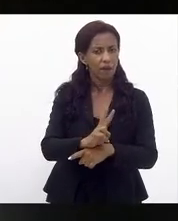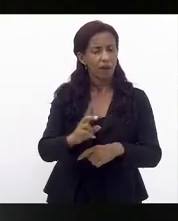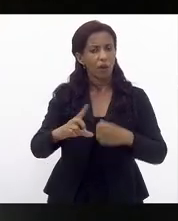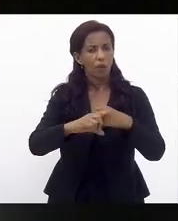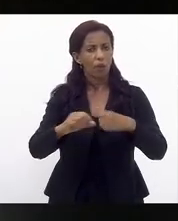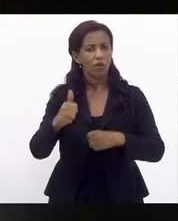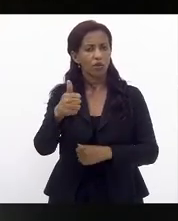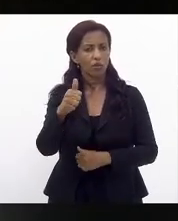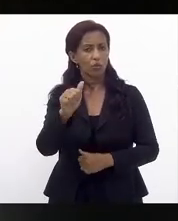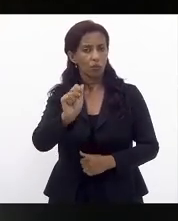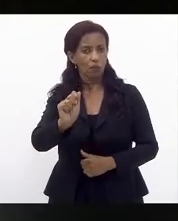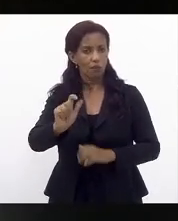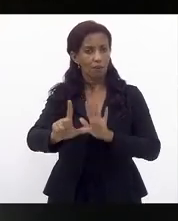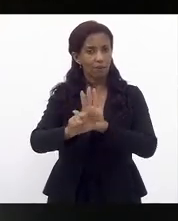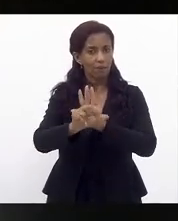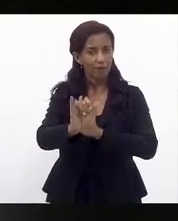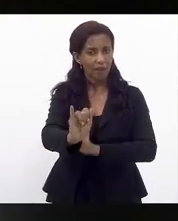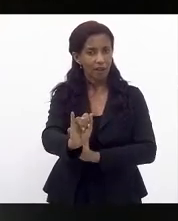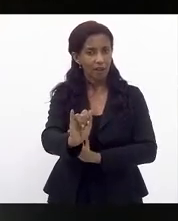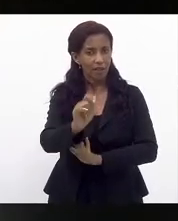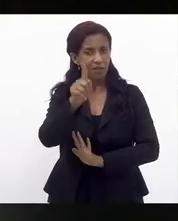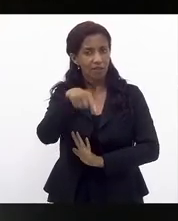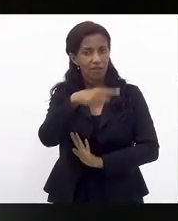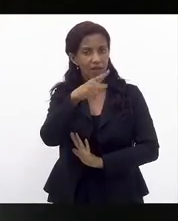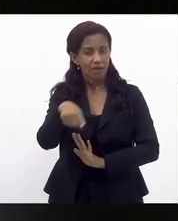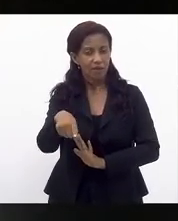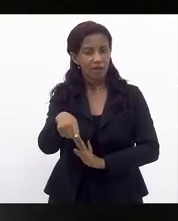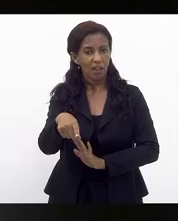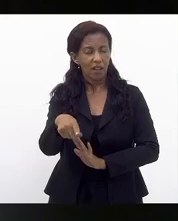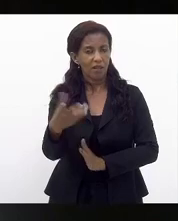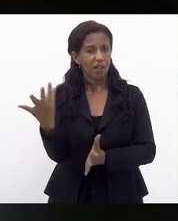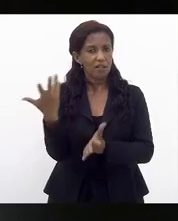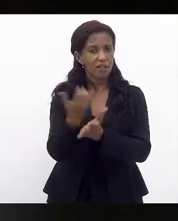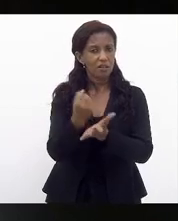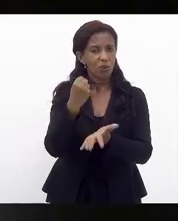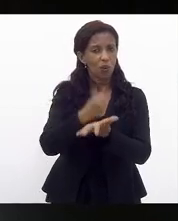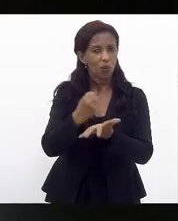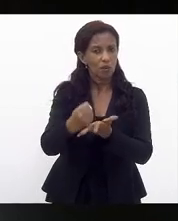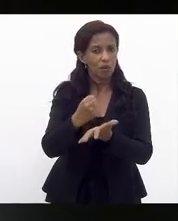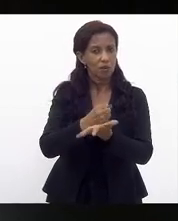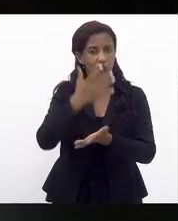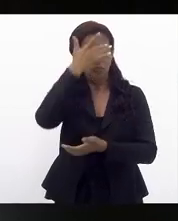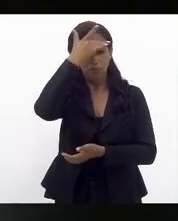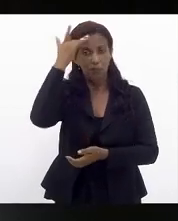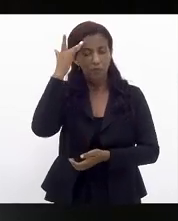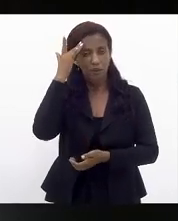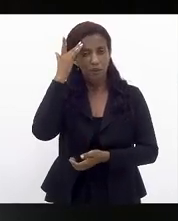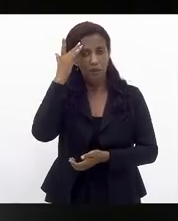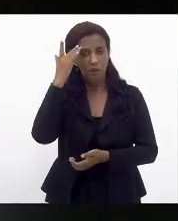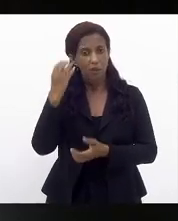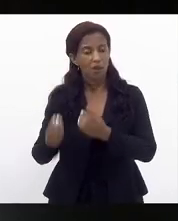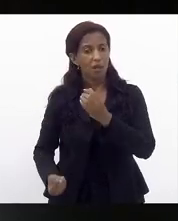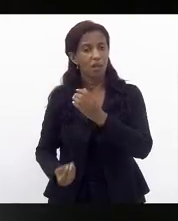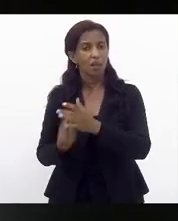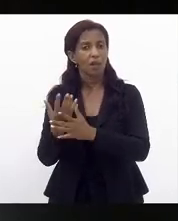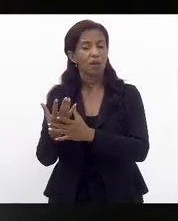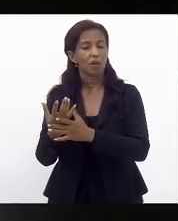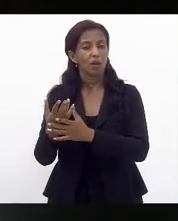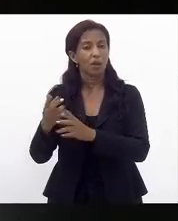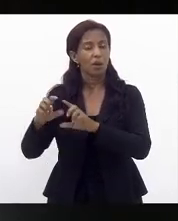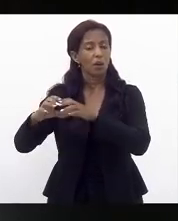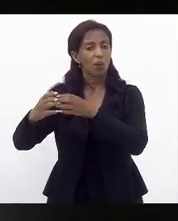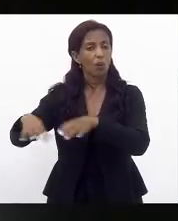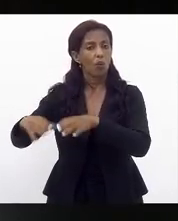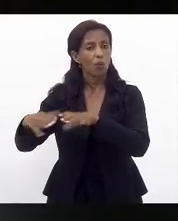artigo um lado a presente lei ficam vedadas a dimensão a contratação de pessoal EA realização de concursos públicos